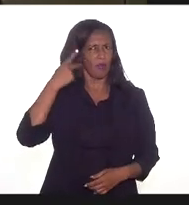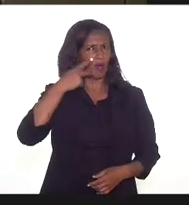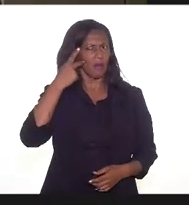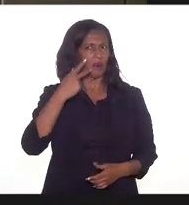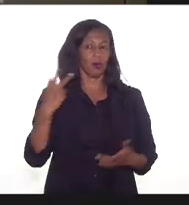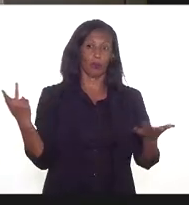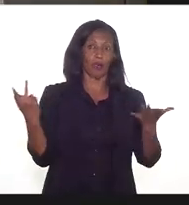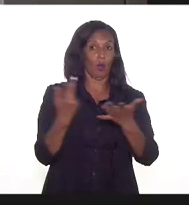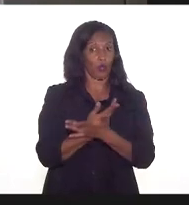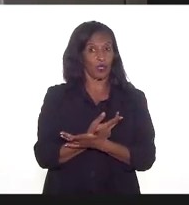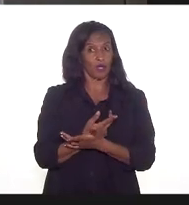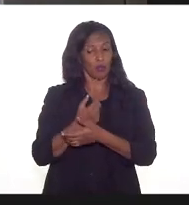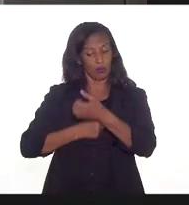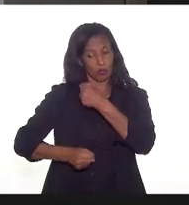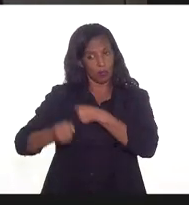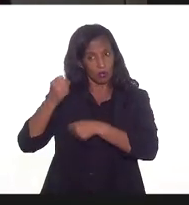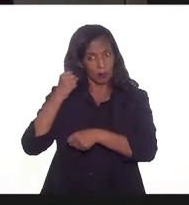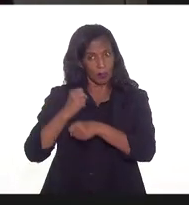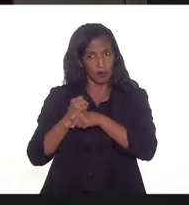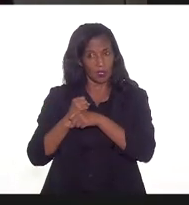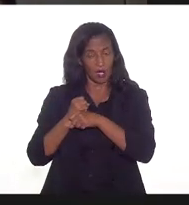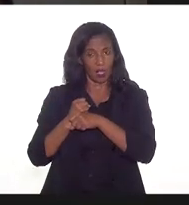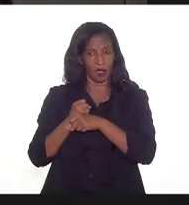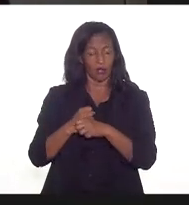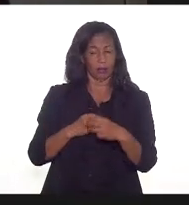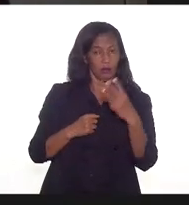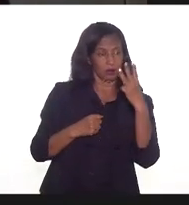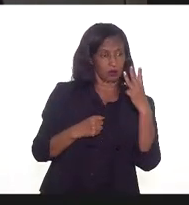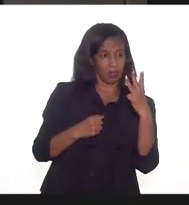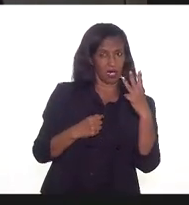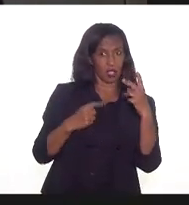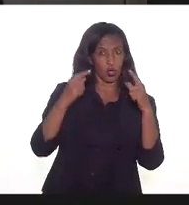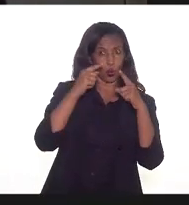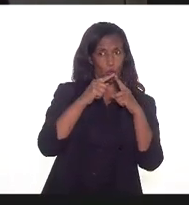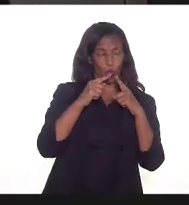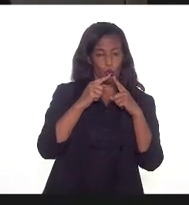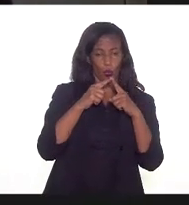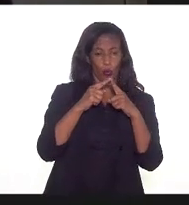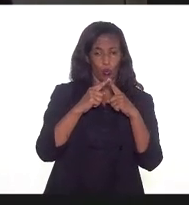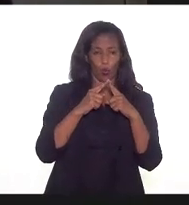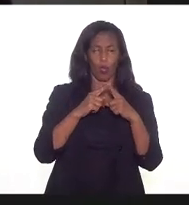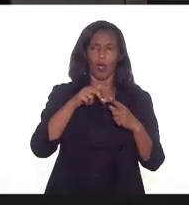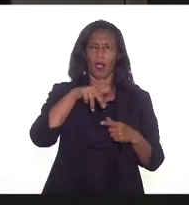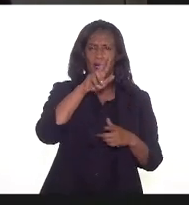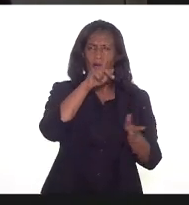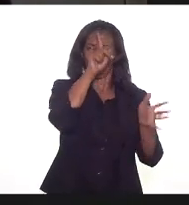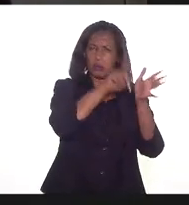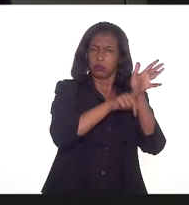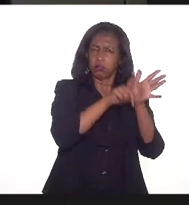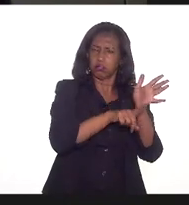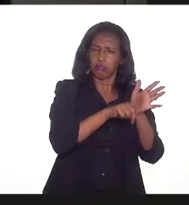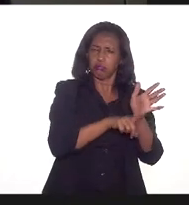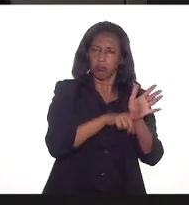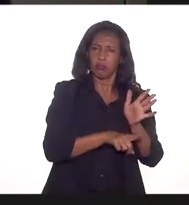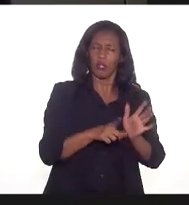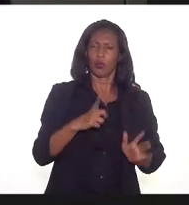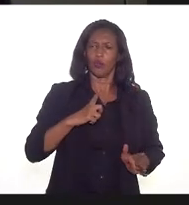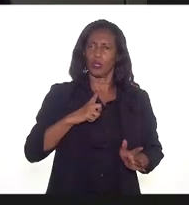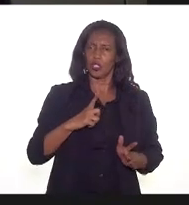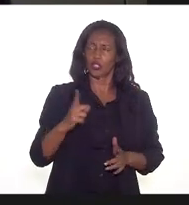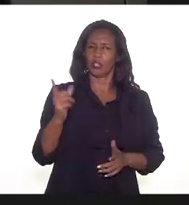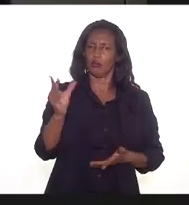aconteceu isso no final do ano passado, 2 concordavam que aquilo que a gente conseguiu era abatimento para o que se tinha de